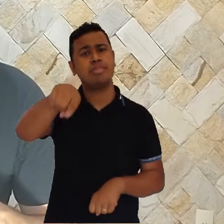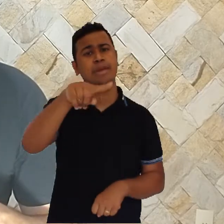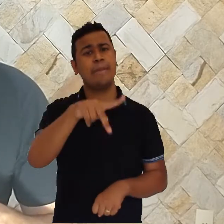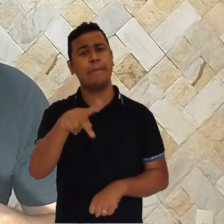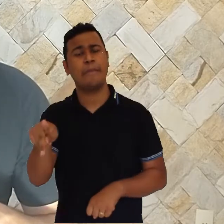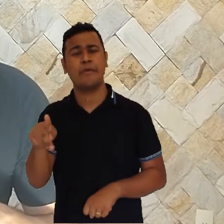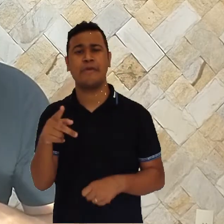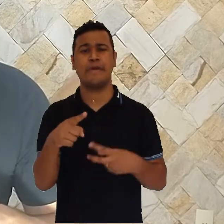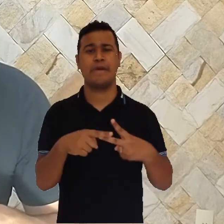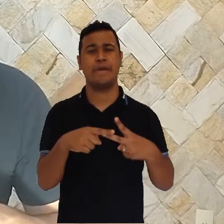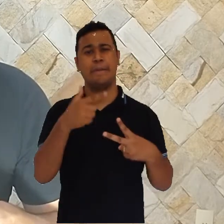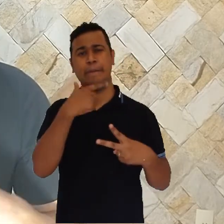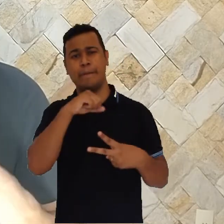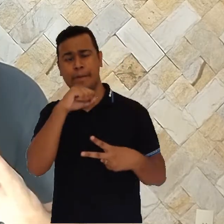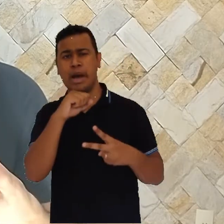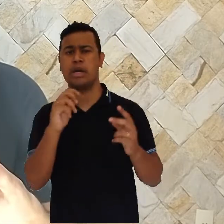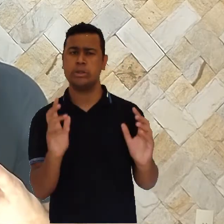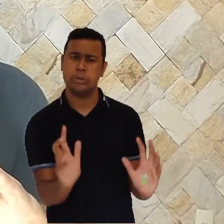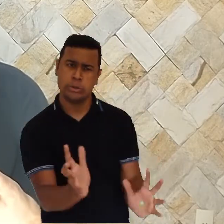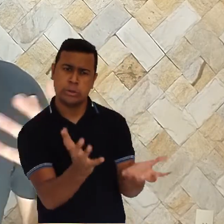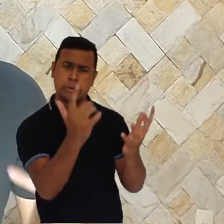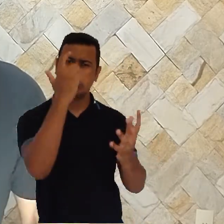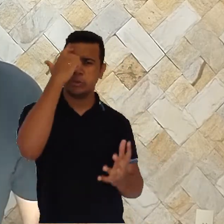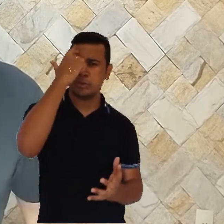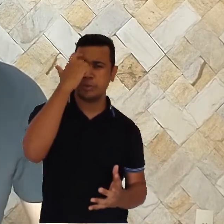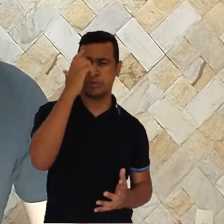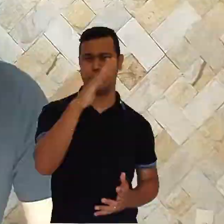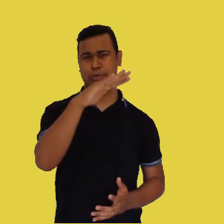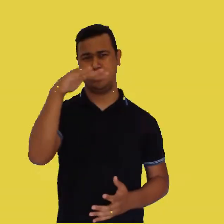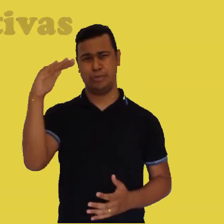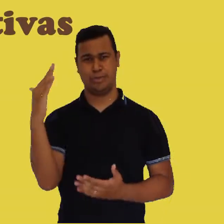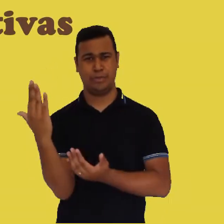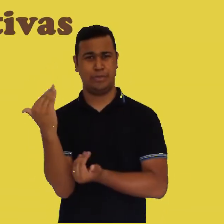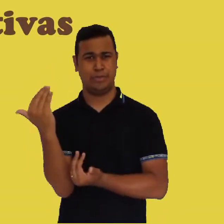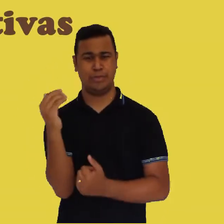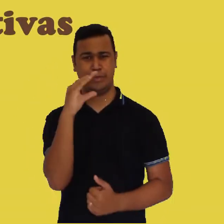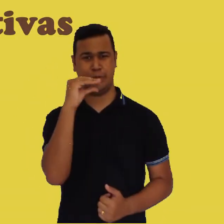estimular o funcionamento executivo nos adolescentes. Então vamos lá!